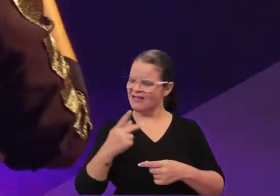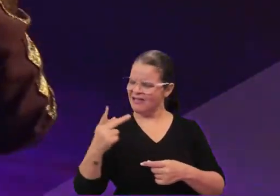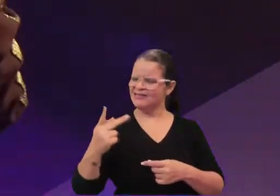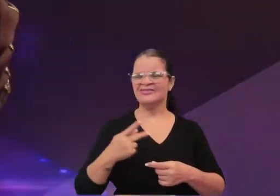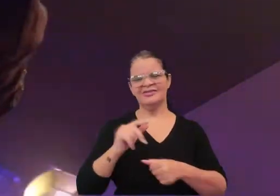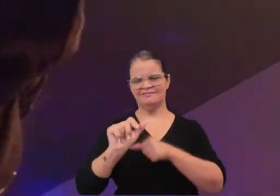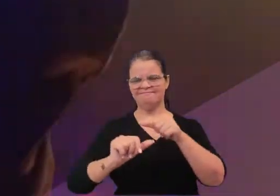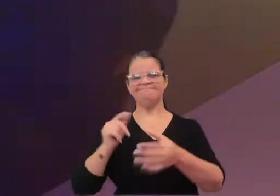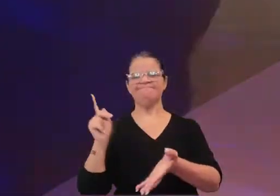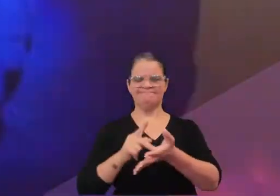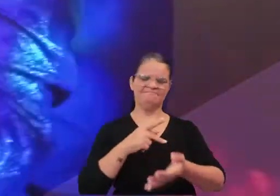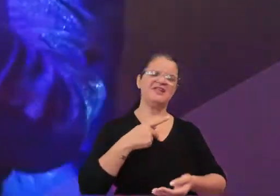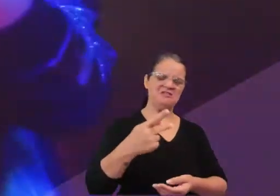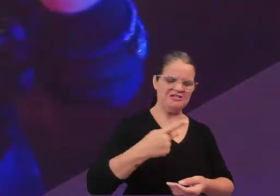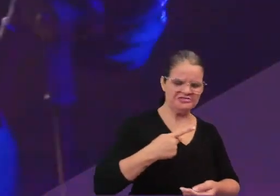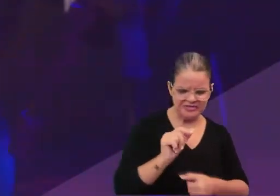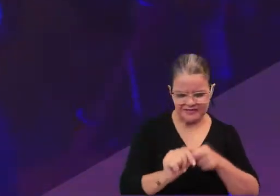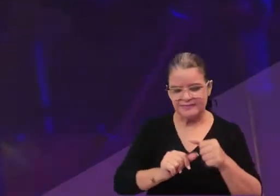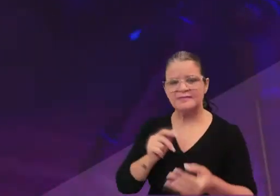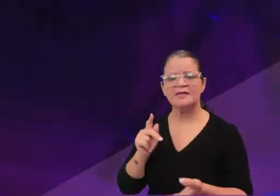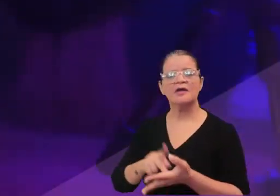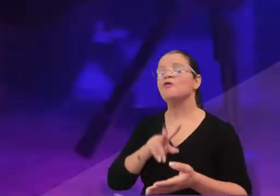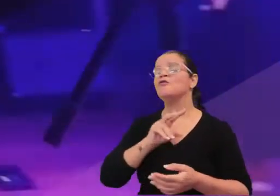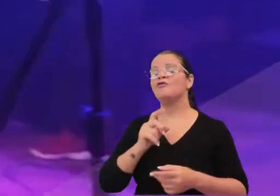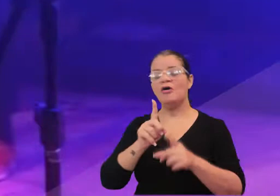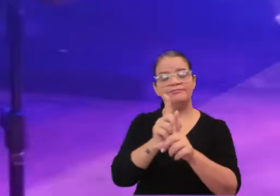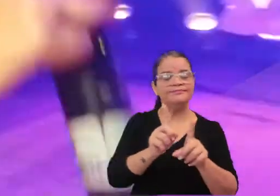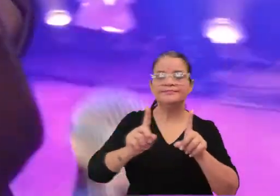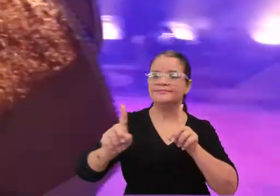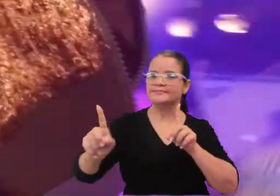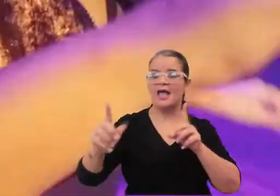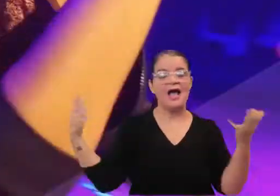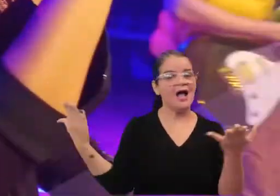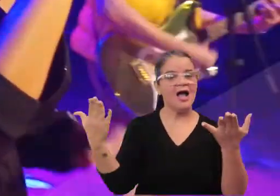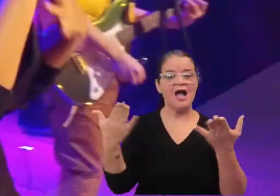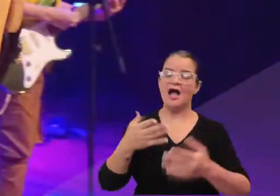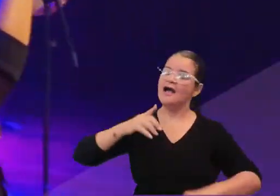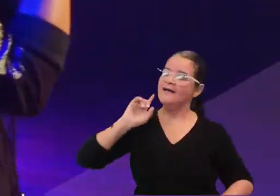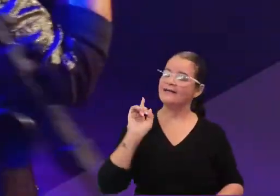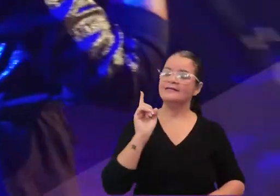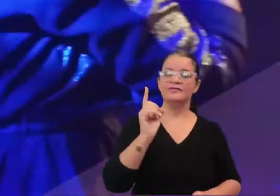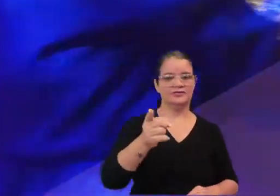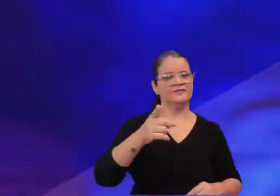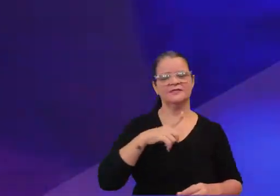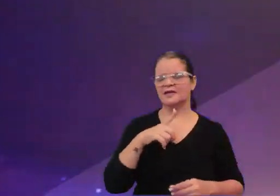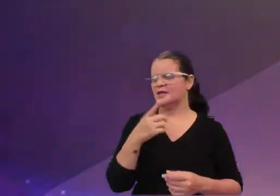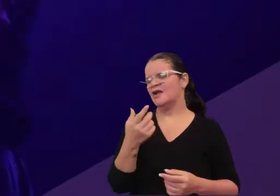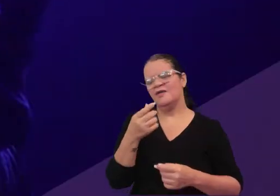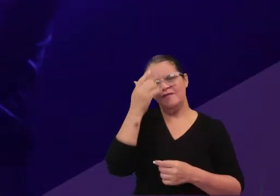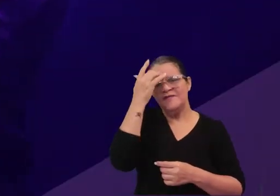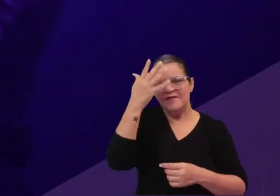piada sem graça que a gente é. Que a gente é. Vou me